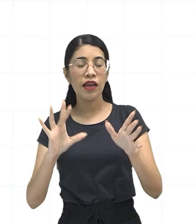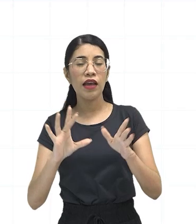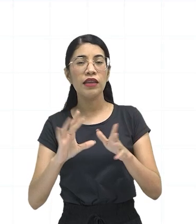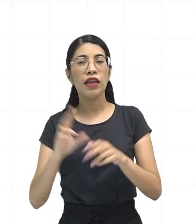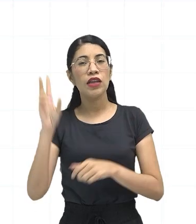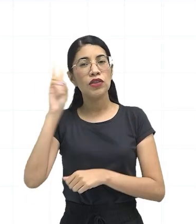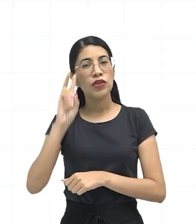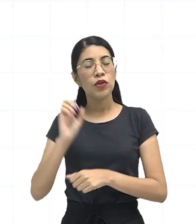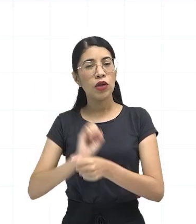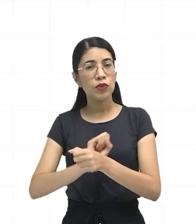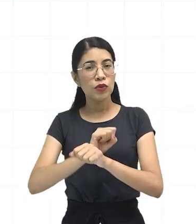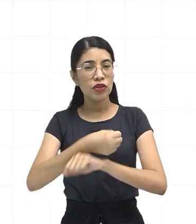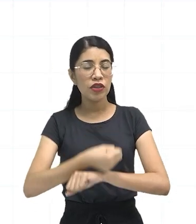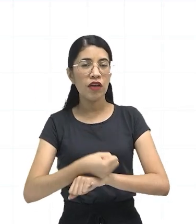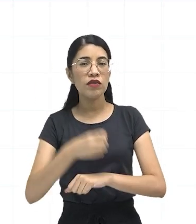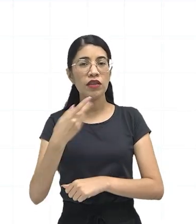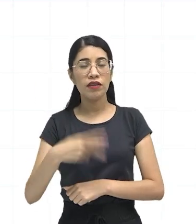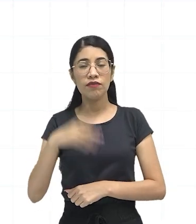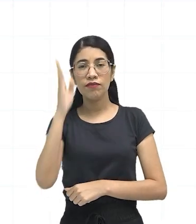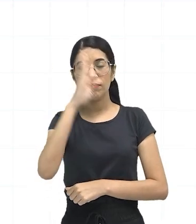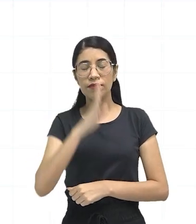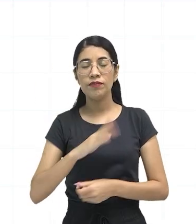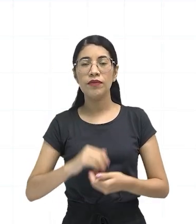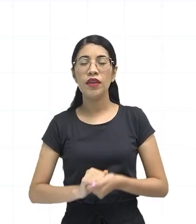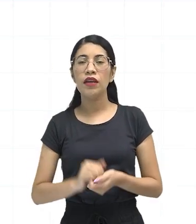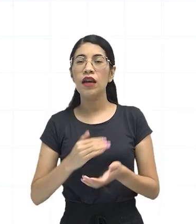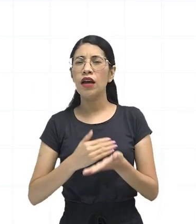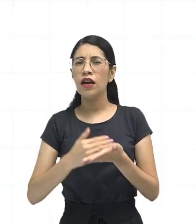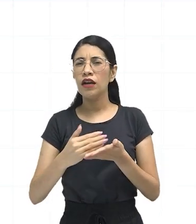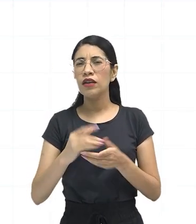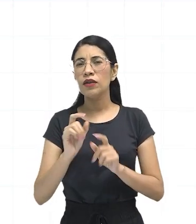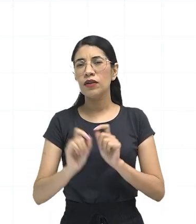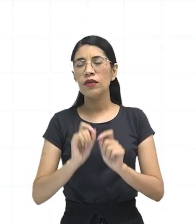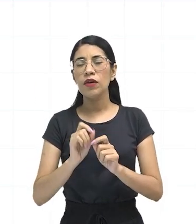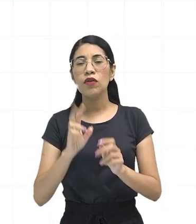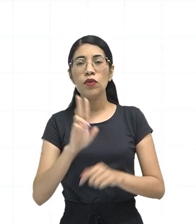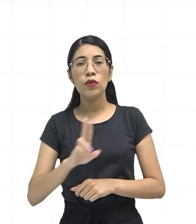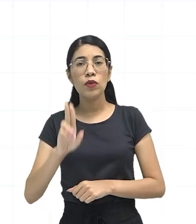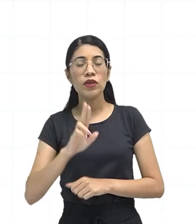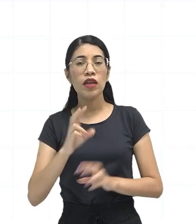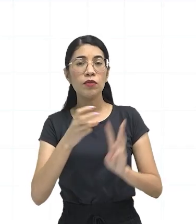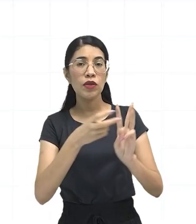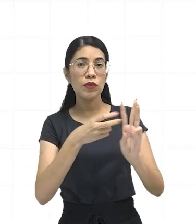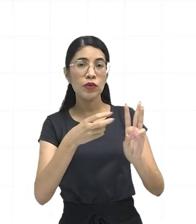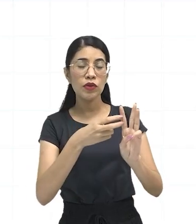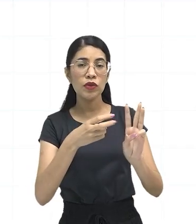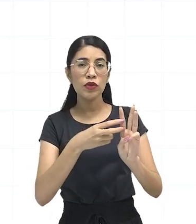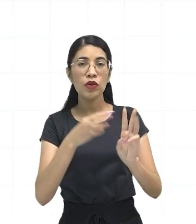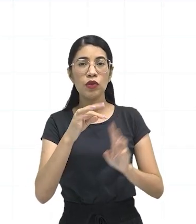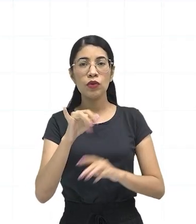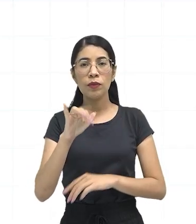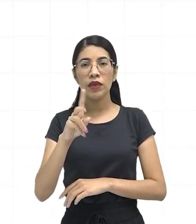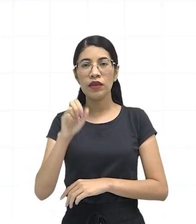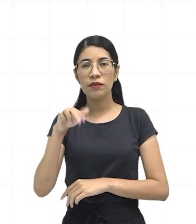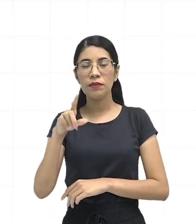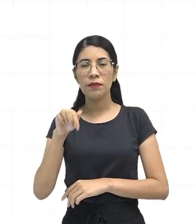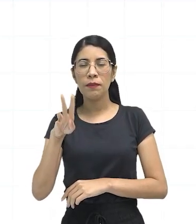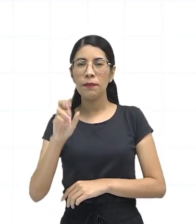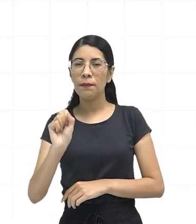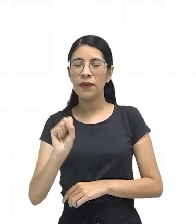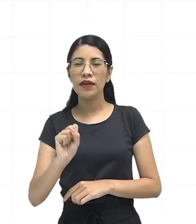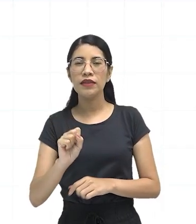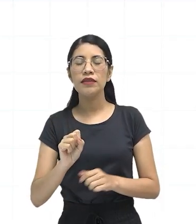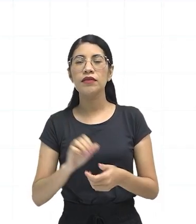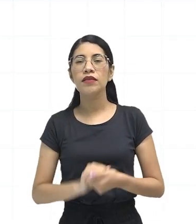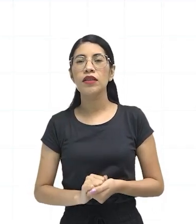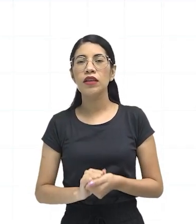da escravidão no Brasil. Inicialmente, foi usada pelos indígenas tupinambás na